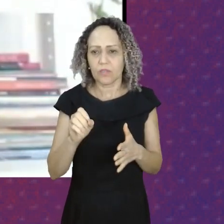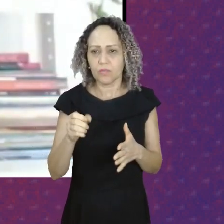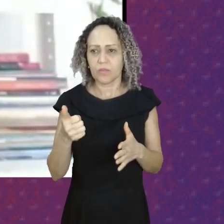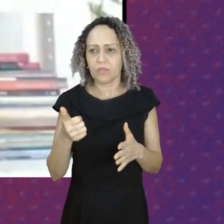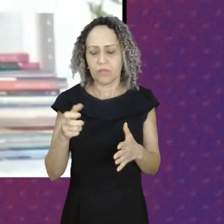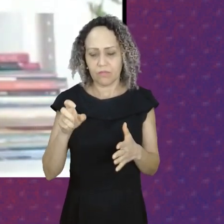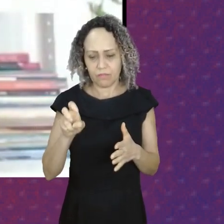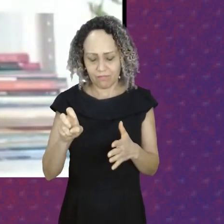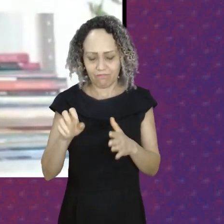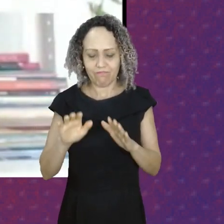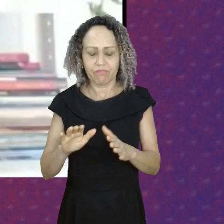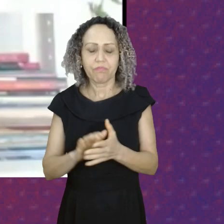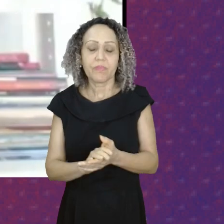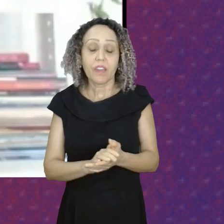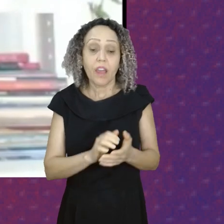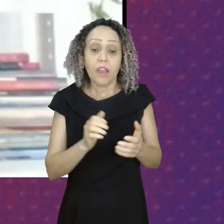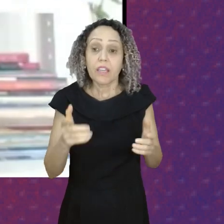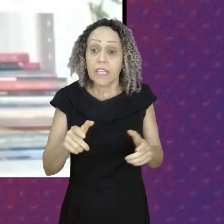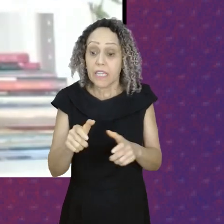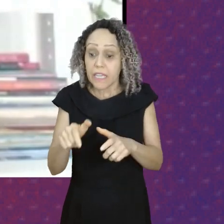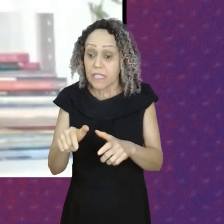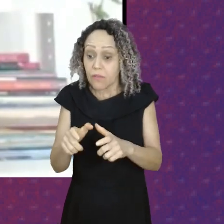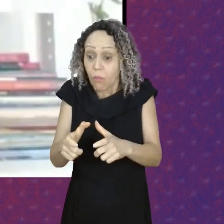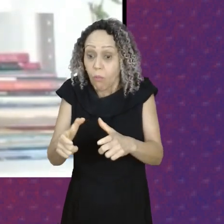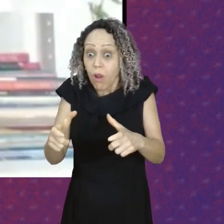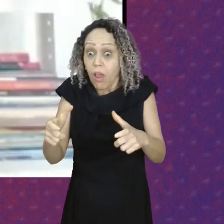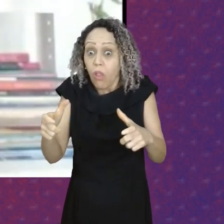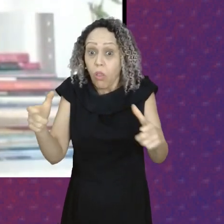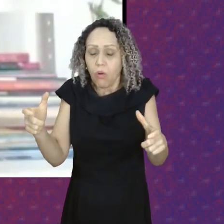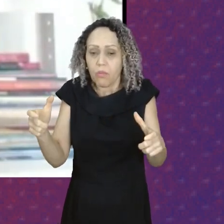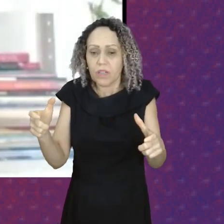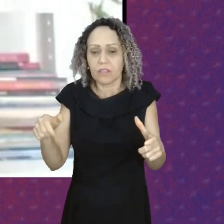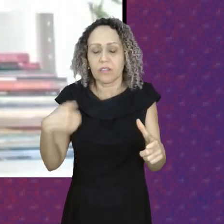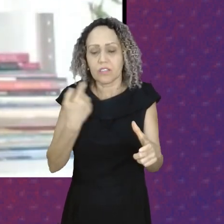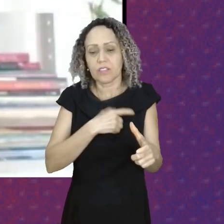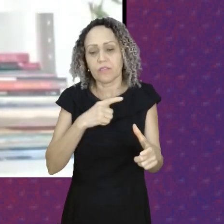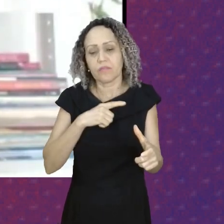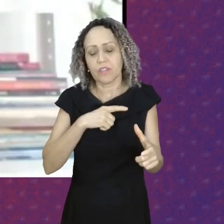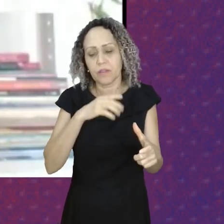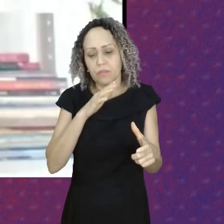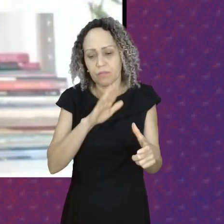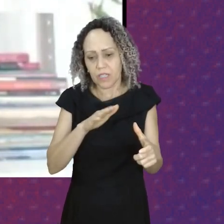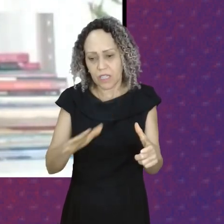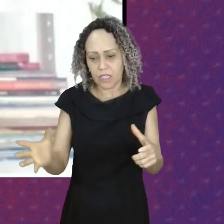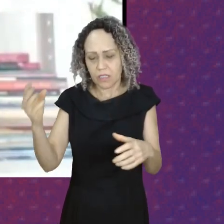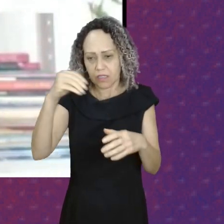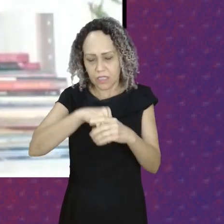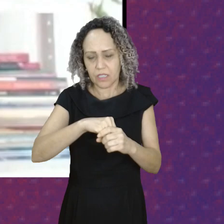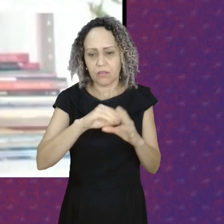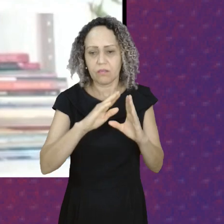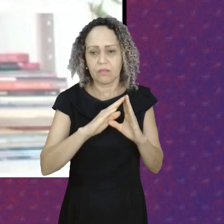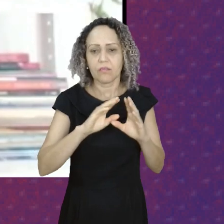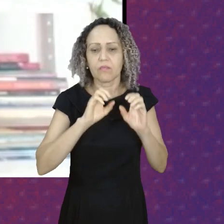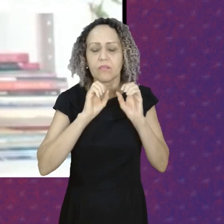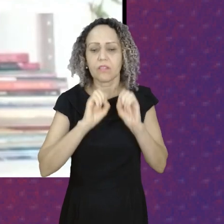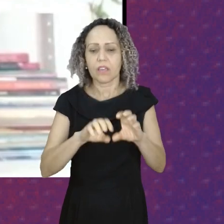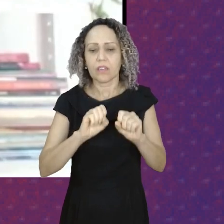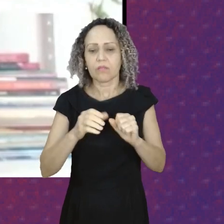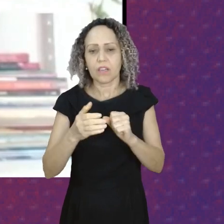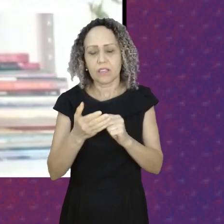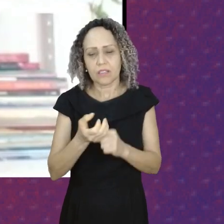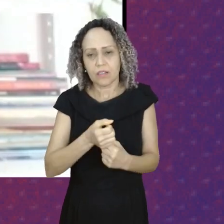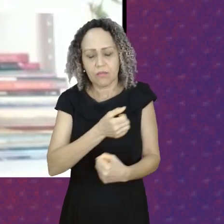básica. Isso revela o quê? Revela uma demanda reprimida, uma demanda muito grande por esse